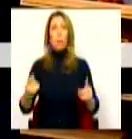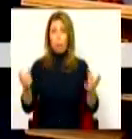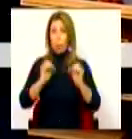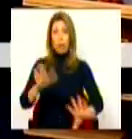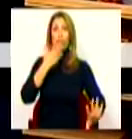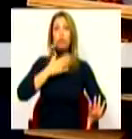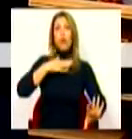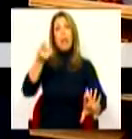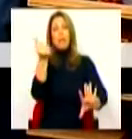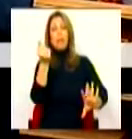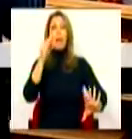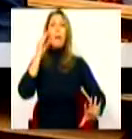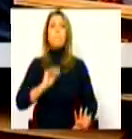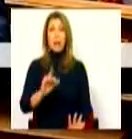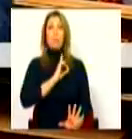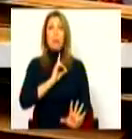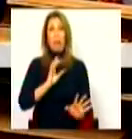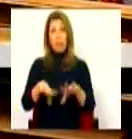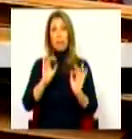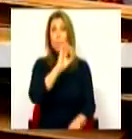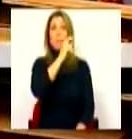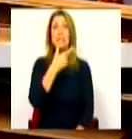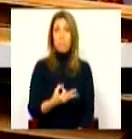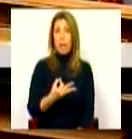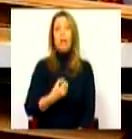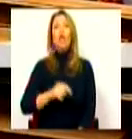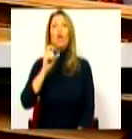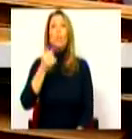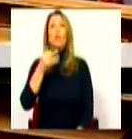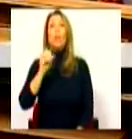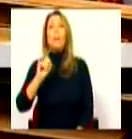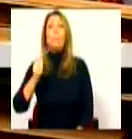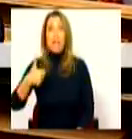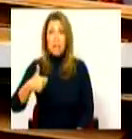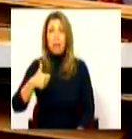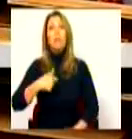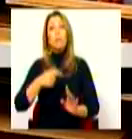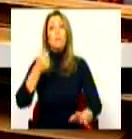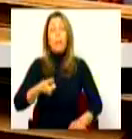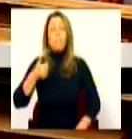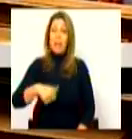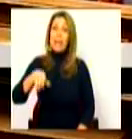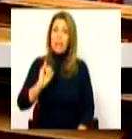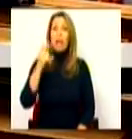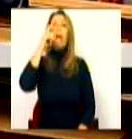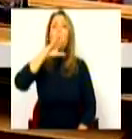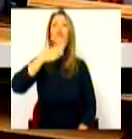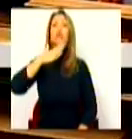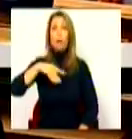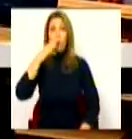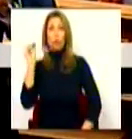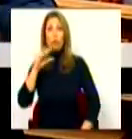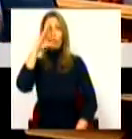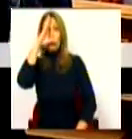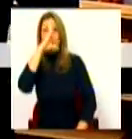banca privada, como o BCP e o BPI, foi o Estado que emprestou dinheiro ao BCP e ao BPI. Mas os senhores CDS e PSC